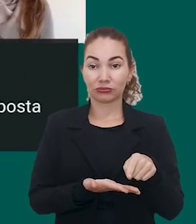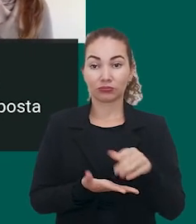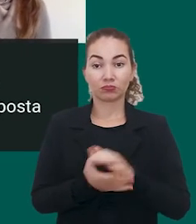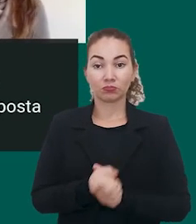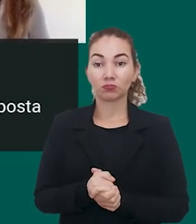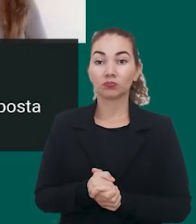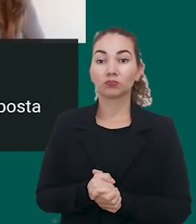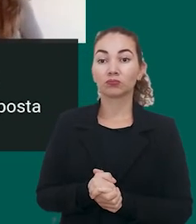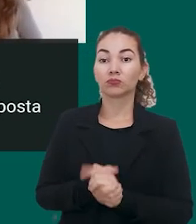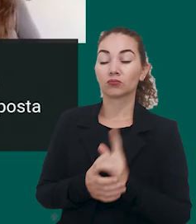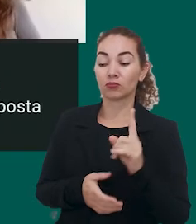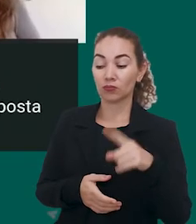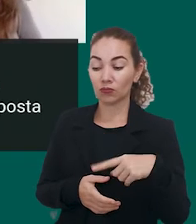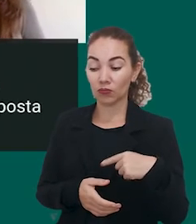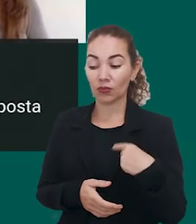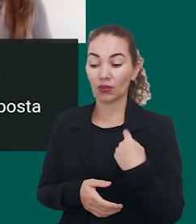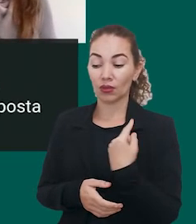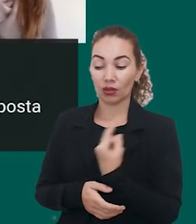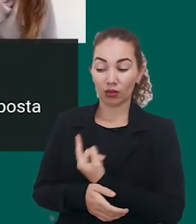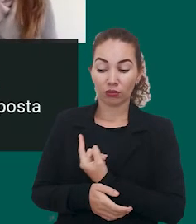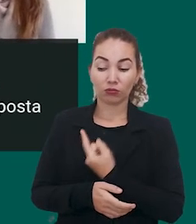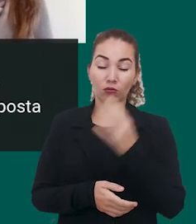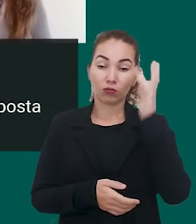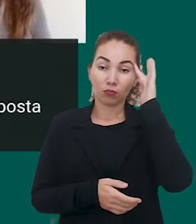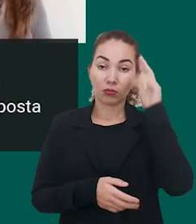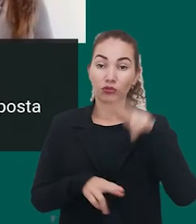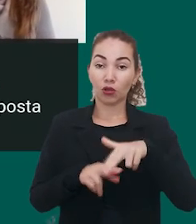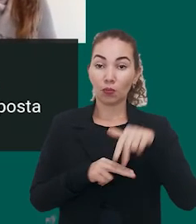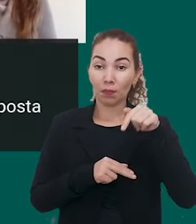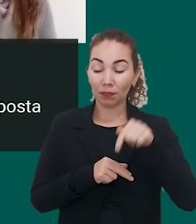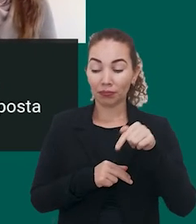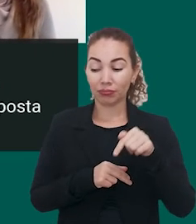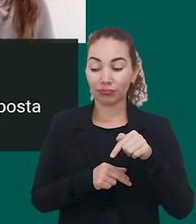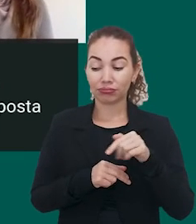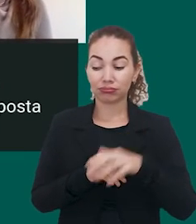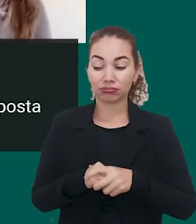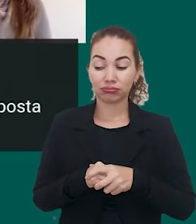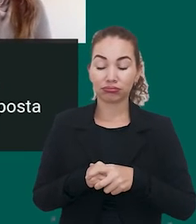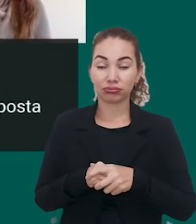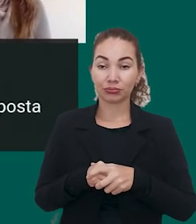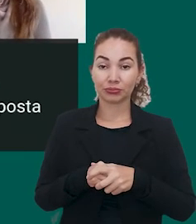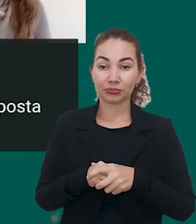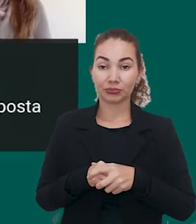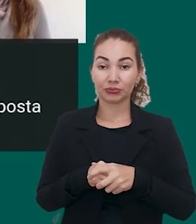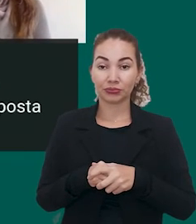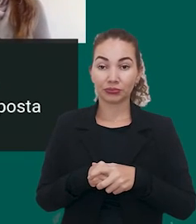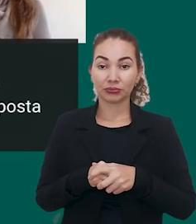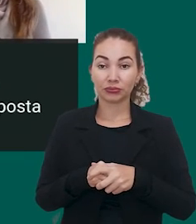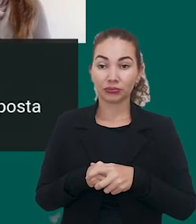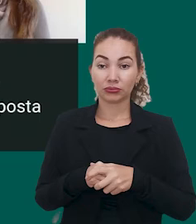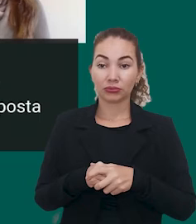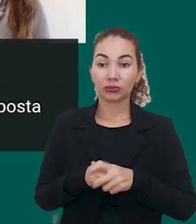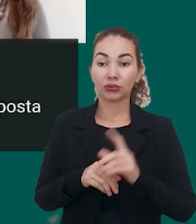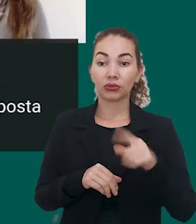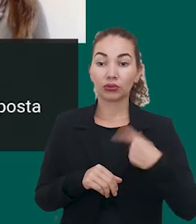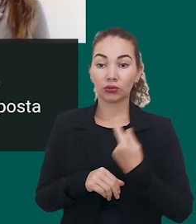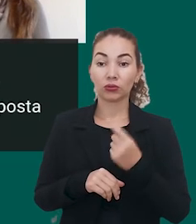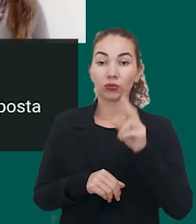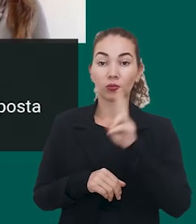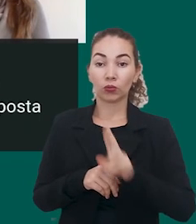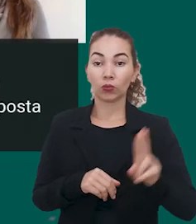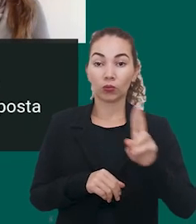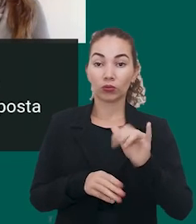esse momento, principalmente por causa de toda a agilidade que a gente precisou nesse processo, o que a gente usa é a